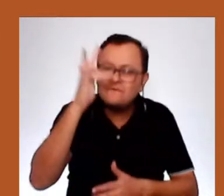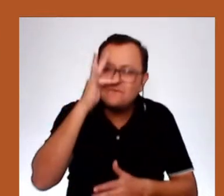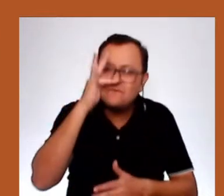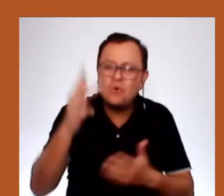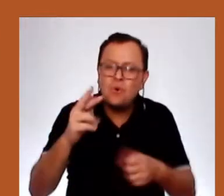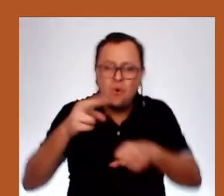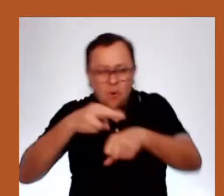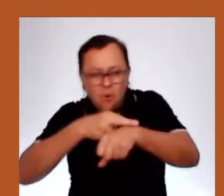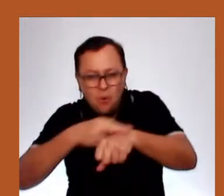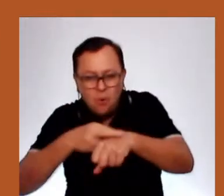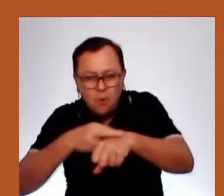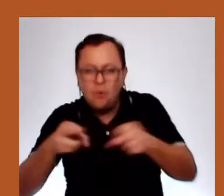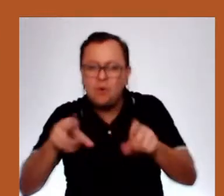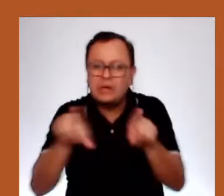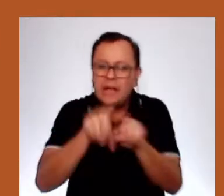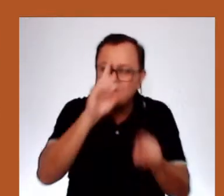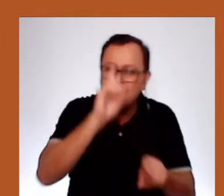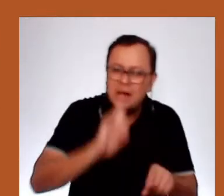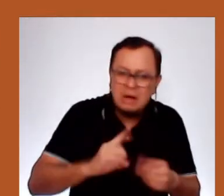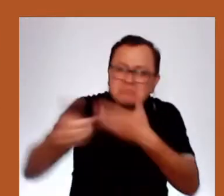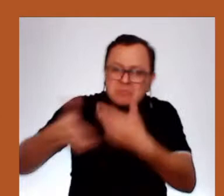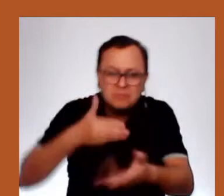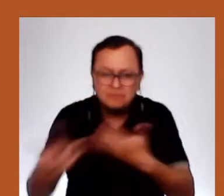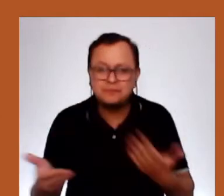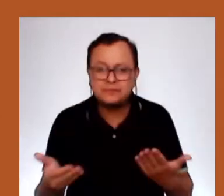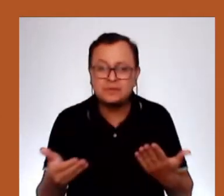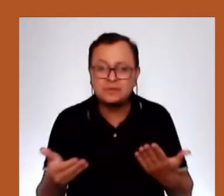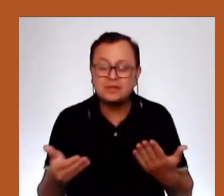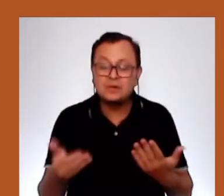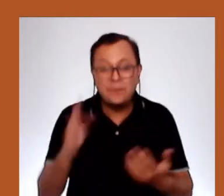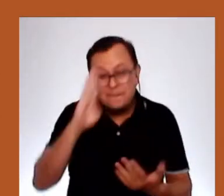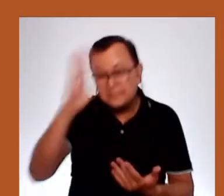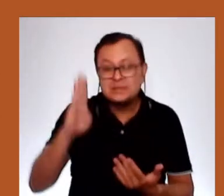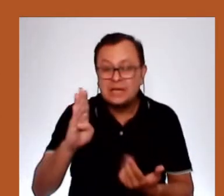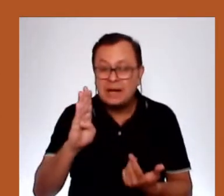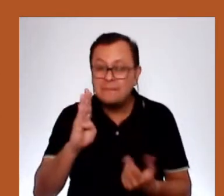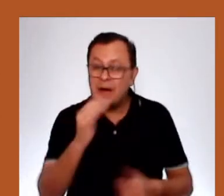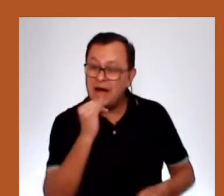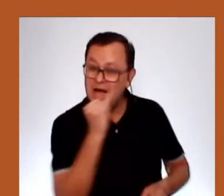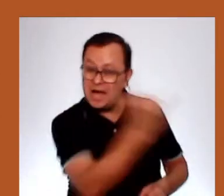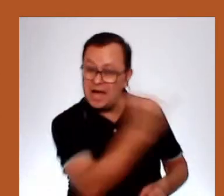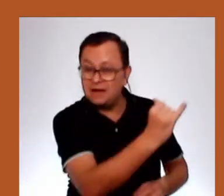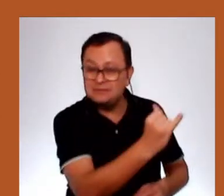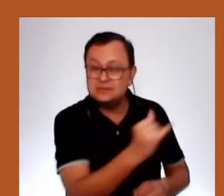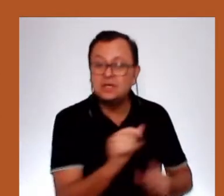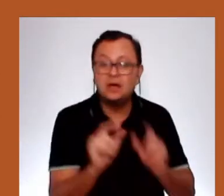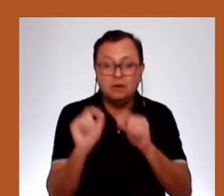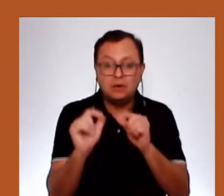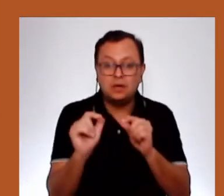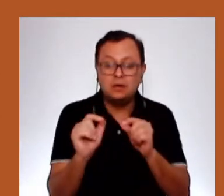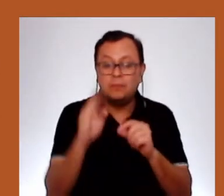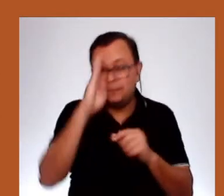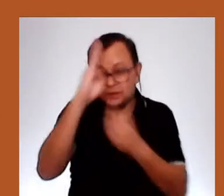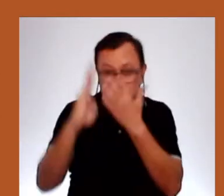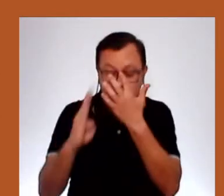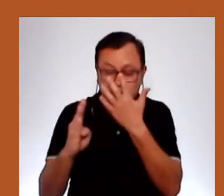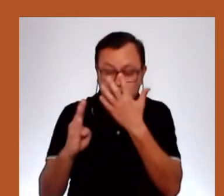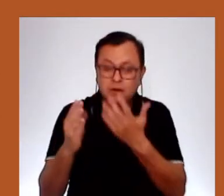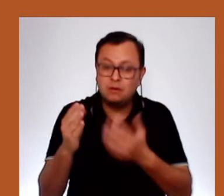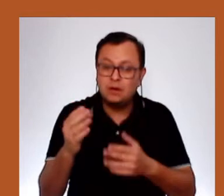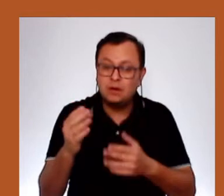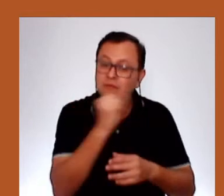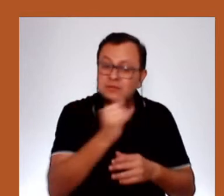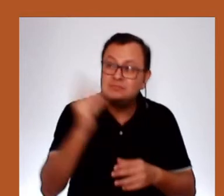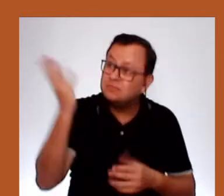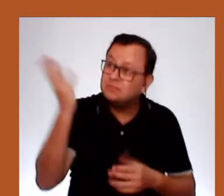roxas e flores amarelas, o que ela estava oferecendo é uma coisa que não se vê, né? É uma beleza que não